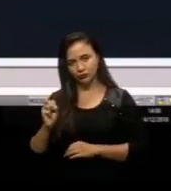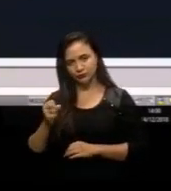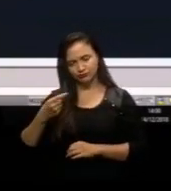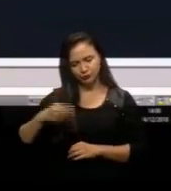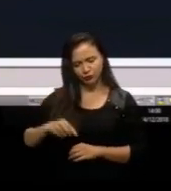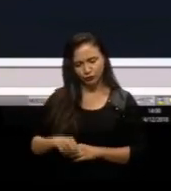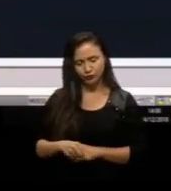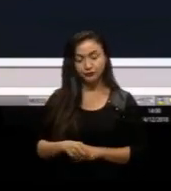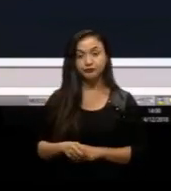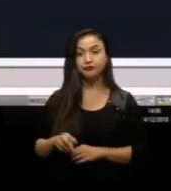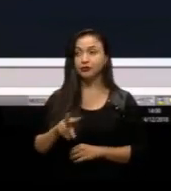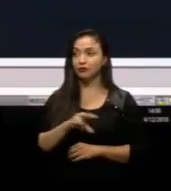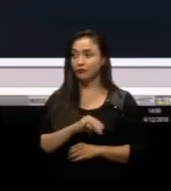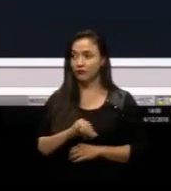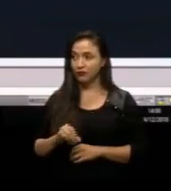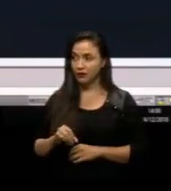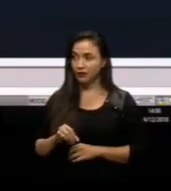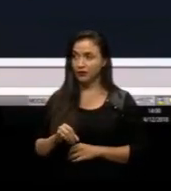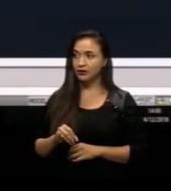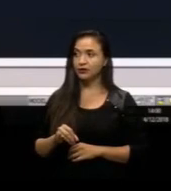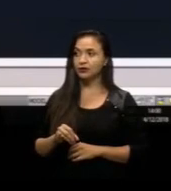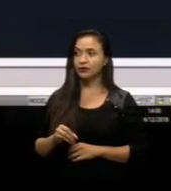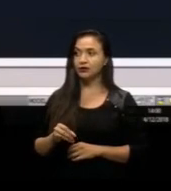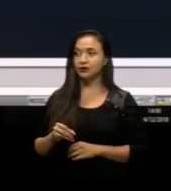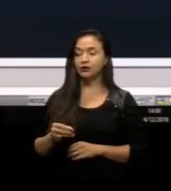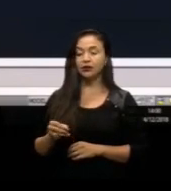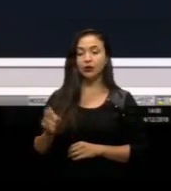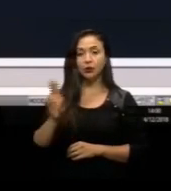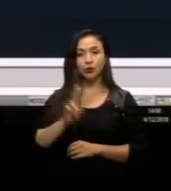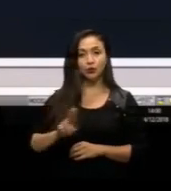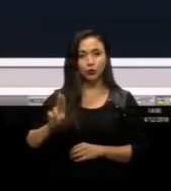ser armadas, então elas vão ser